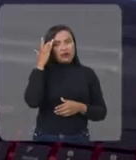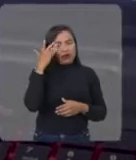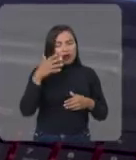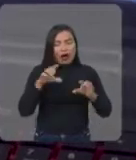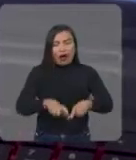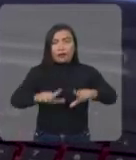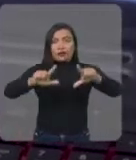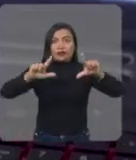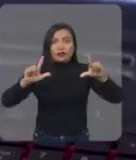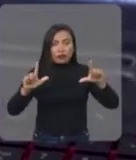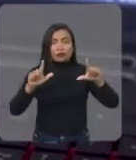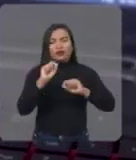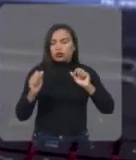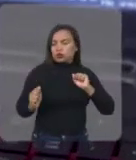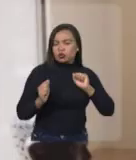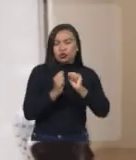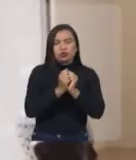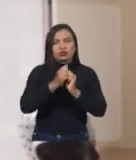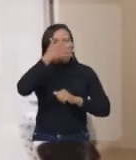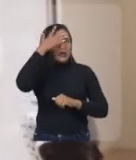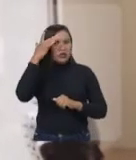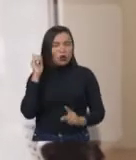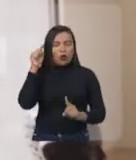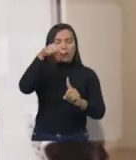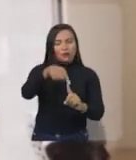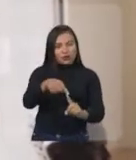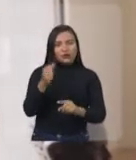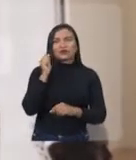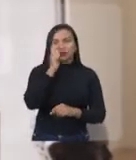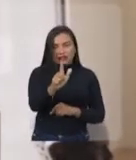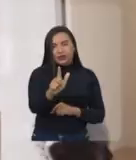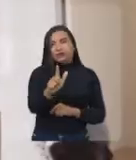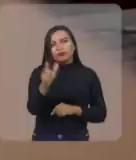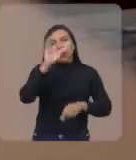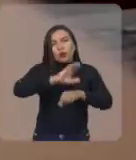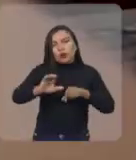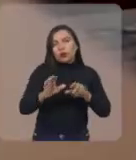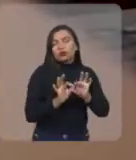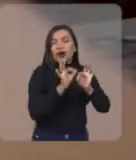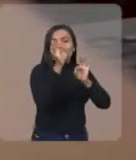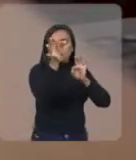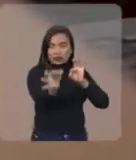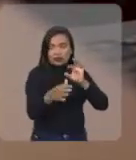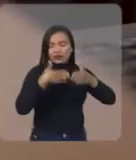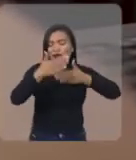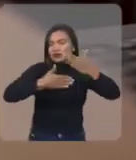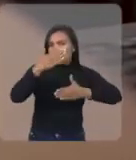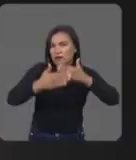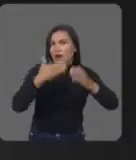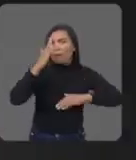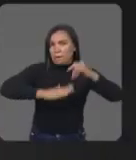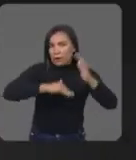as pessoas dos seus objetivos. Cursos livres online que desenvolvem a competência em diferentes